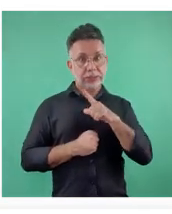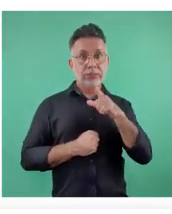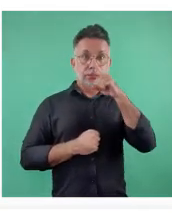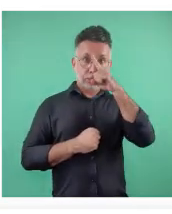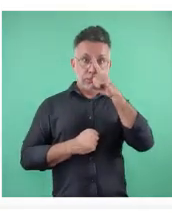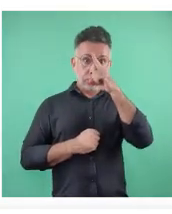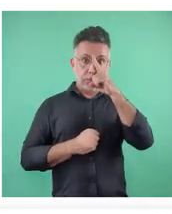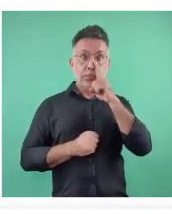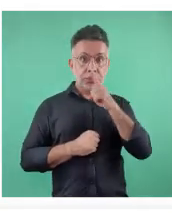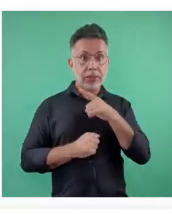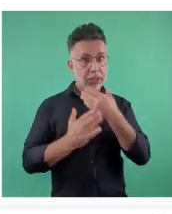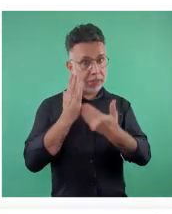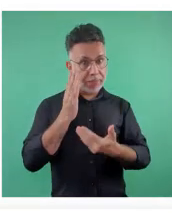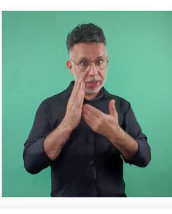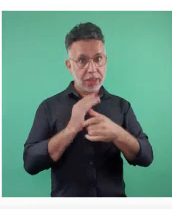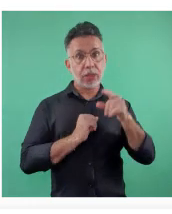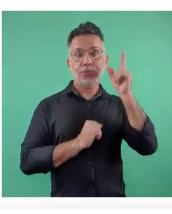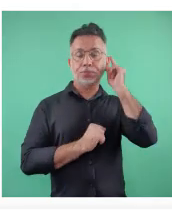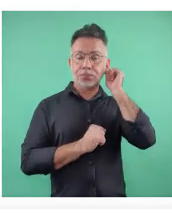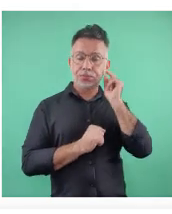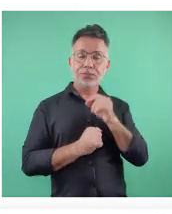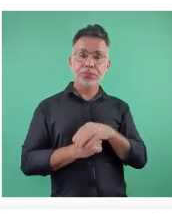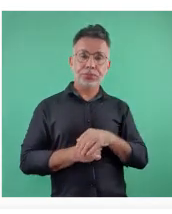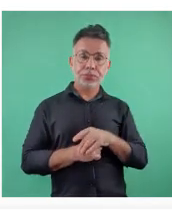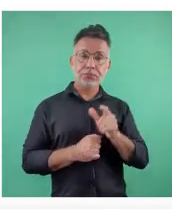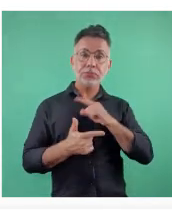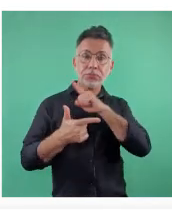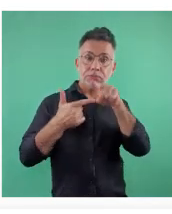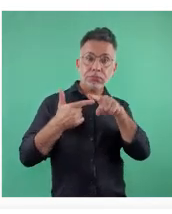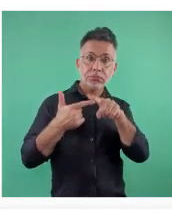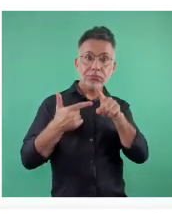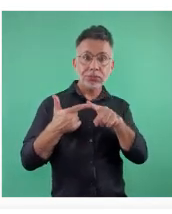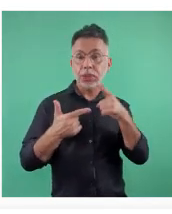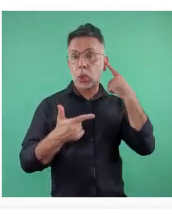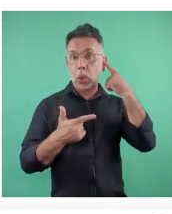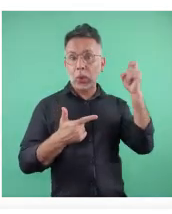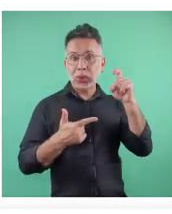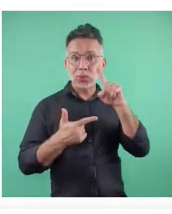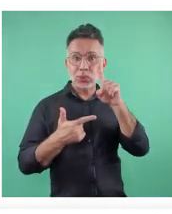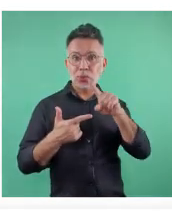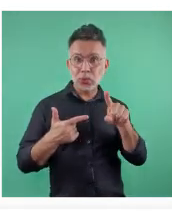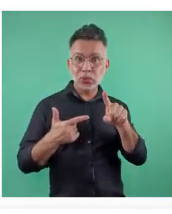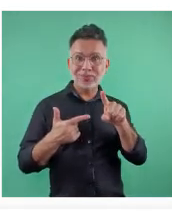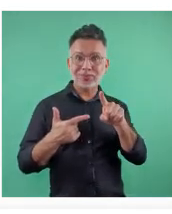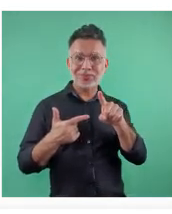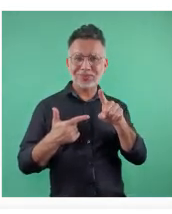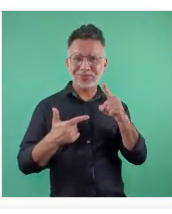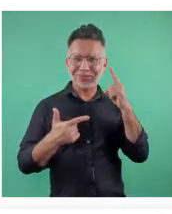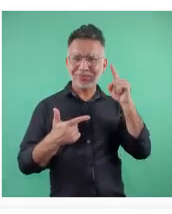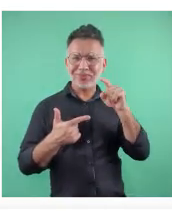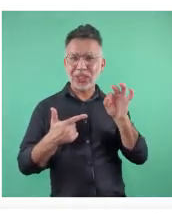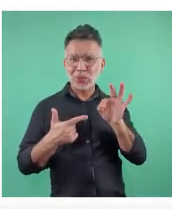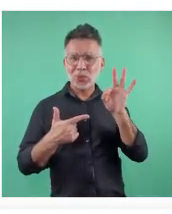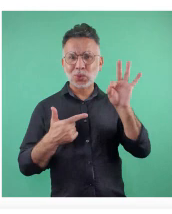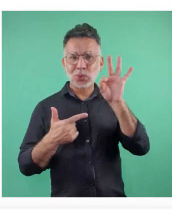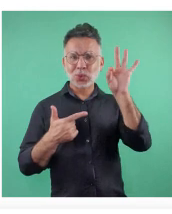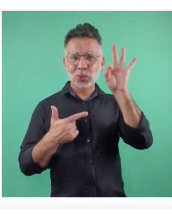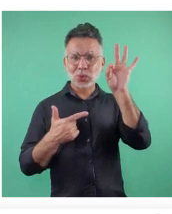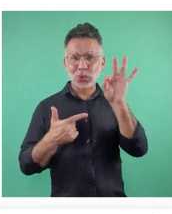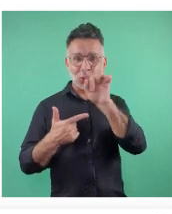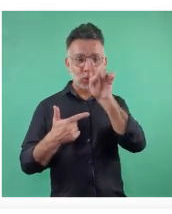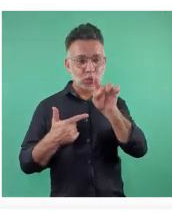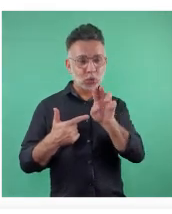perdas auditivas. Temos ainda o zumbido. O zumbido, 80% dos casos de zumbido